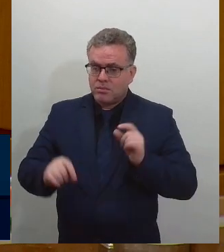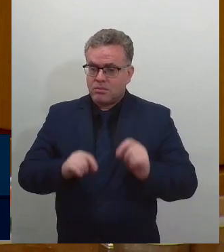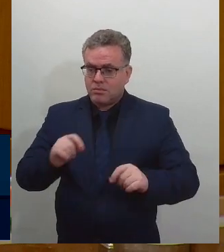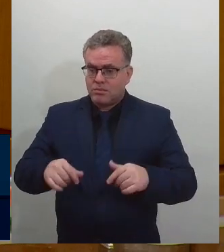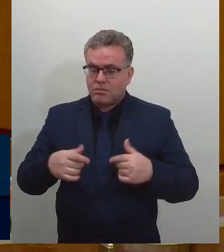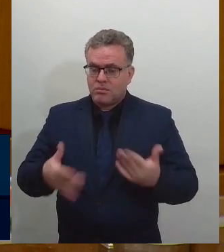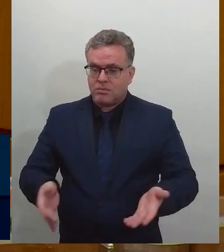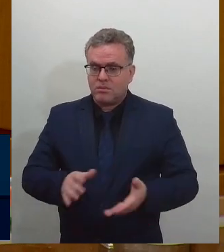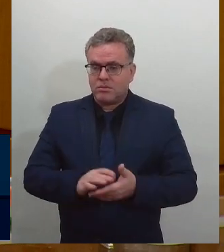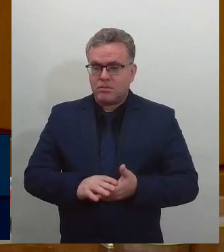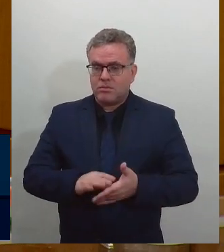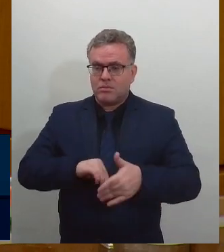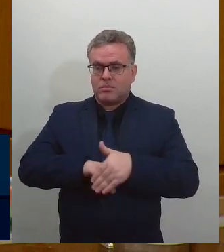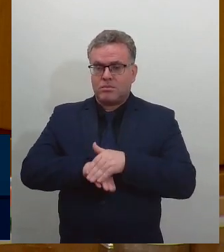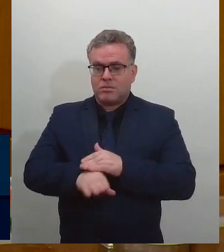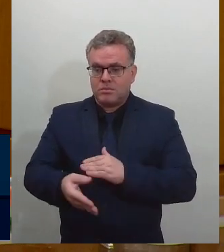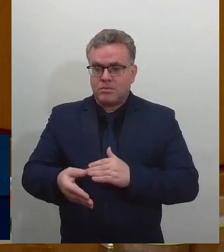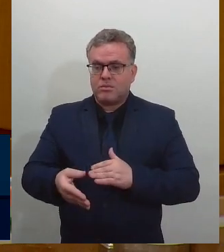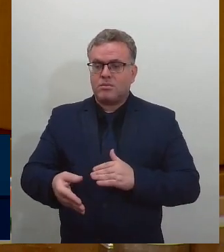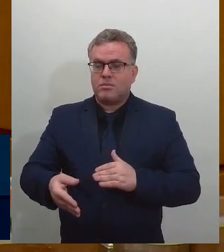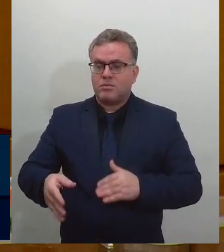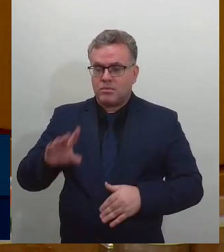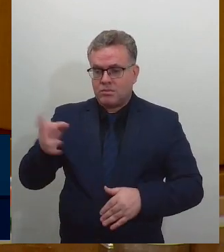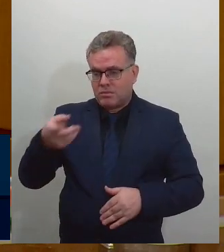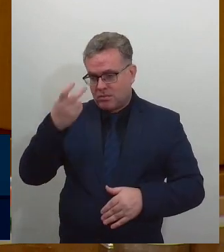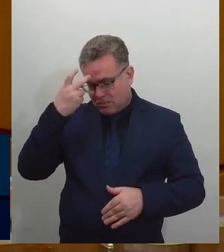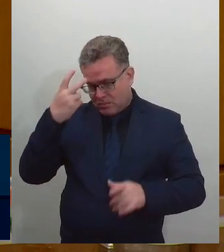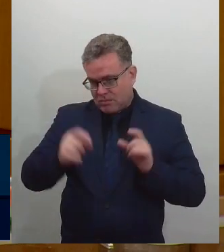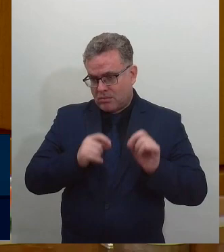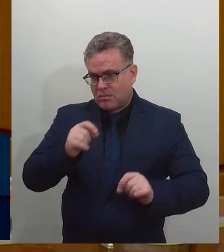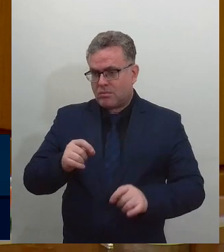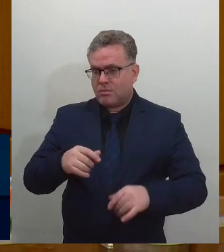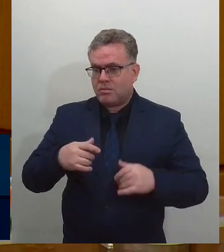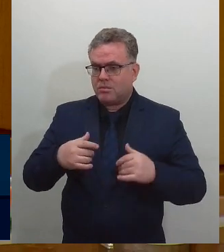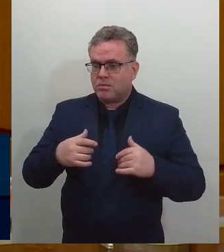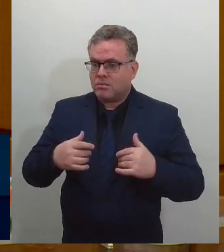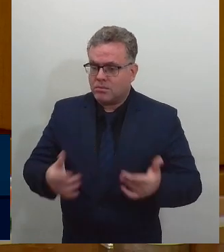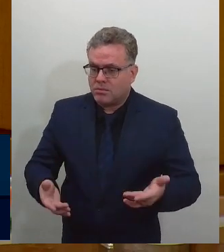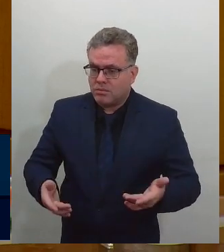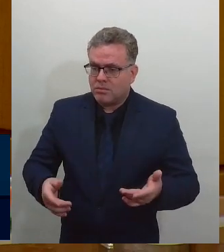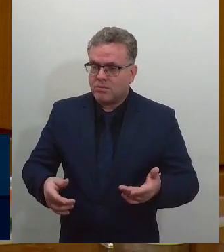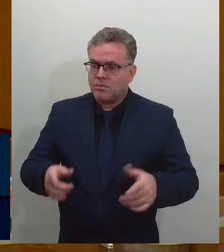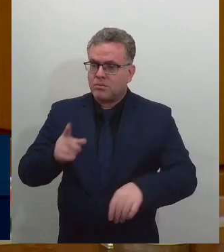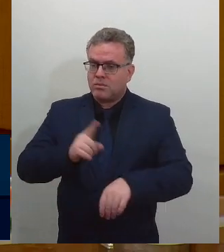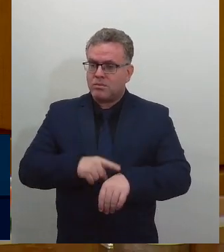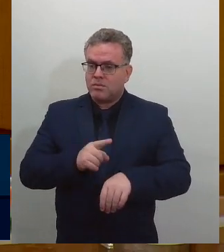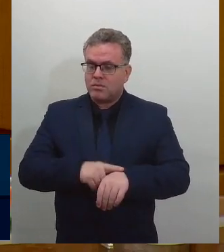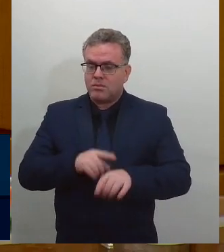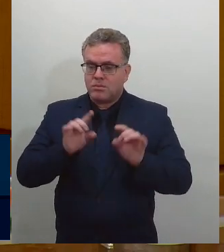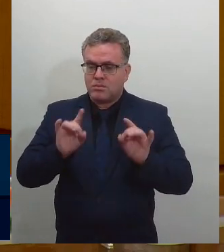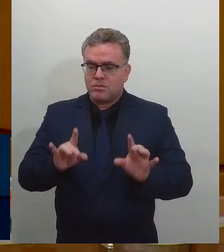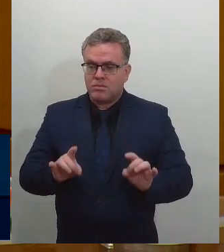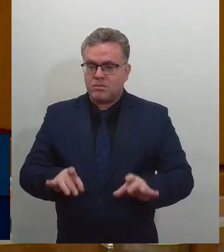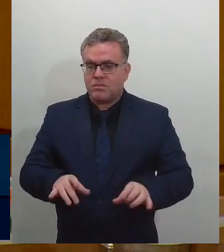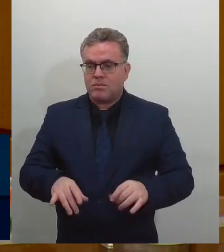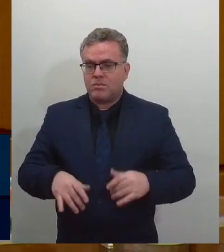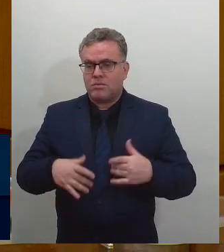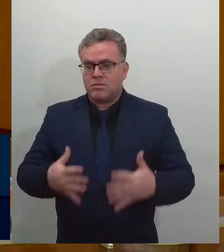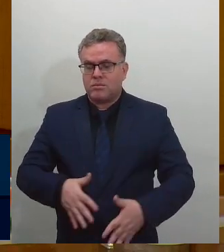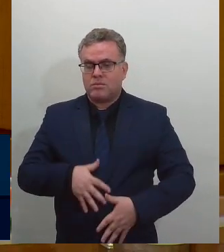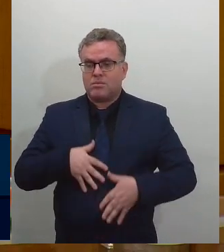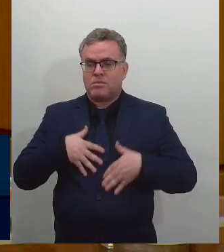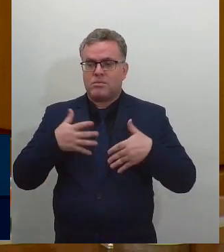costumes culturais. Então, foi um momento muito, muito especial, e quero parabenizar todos